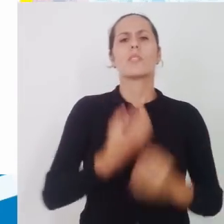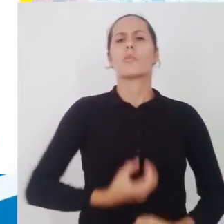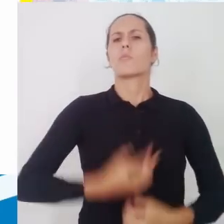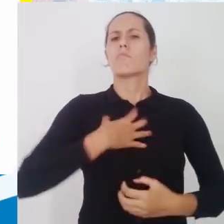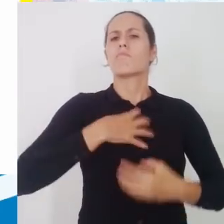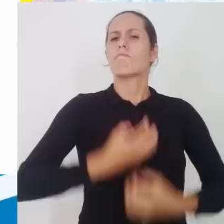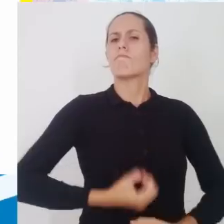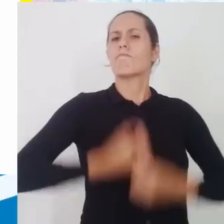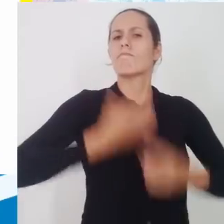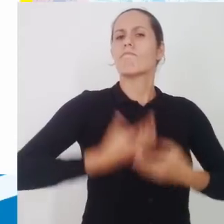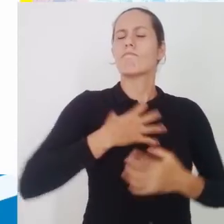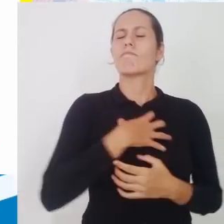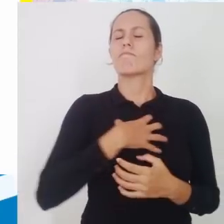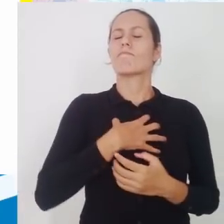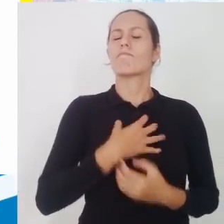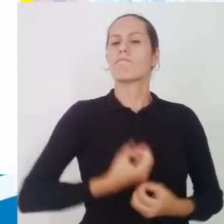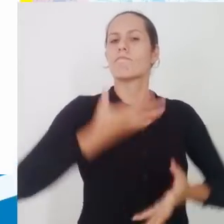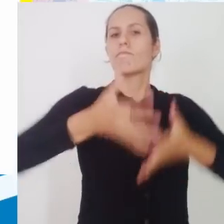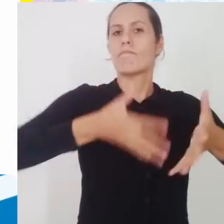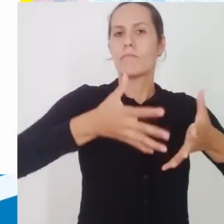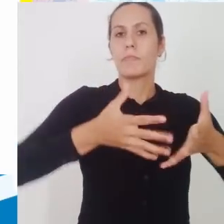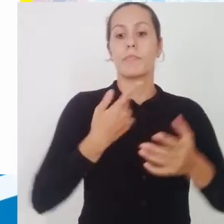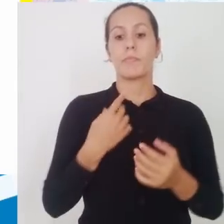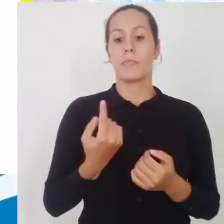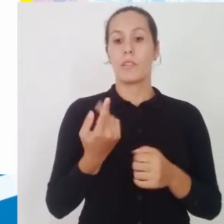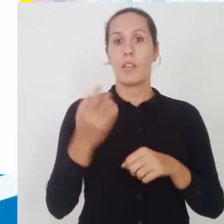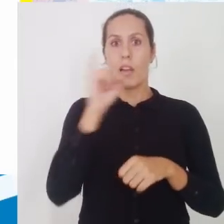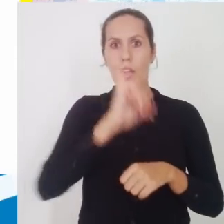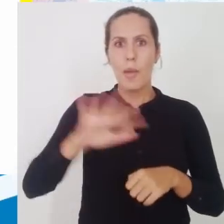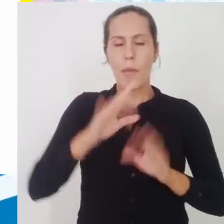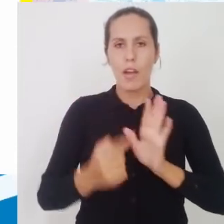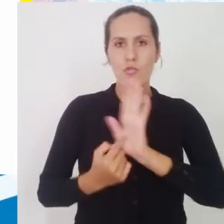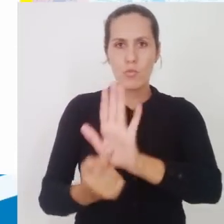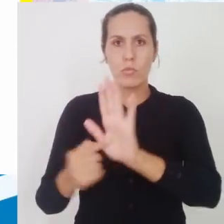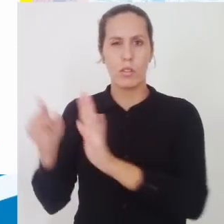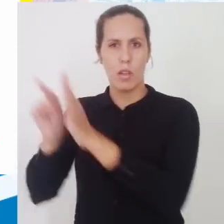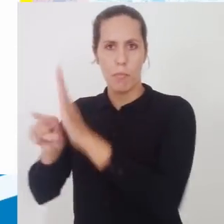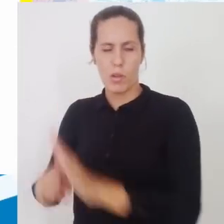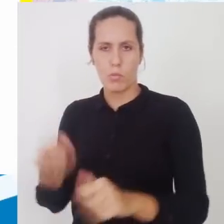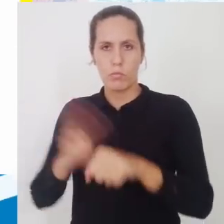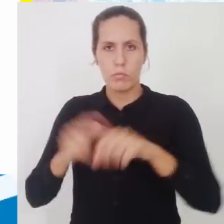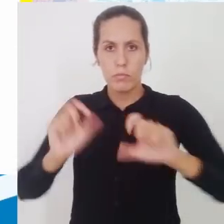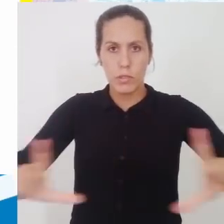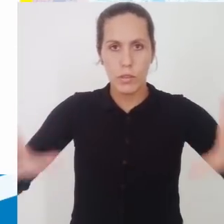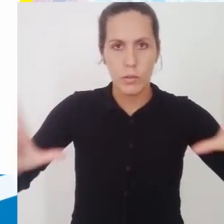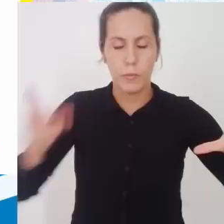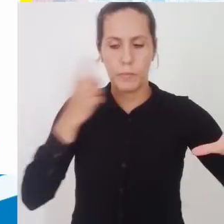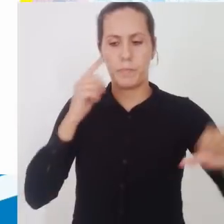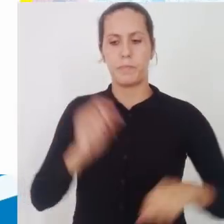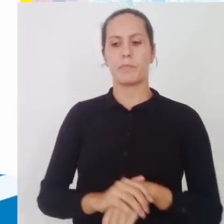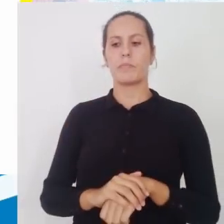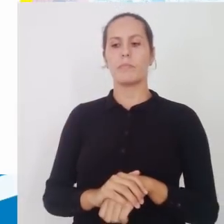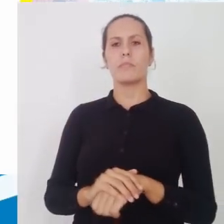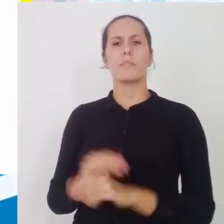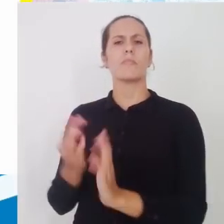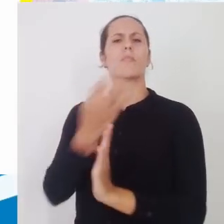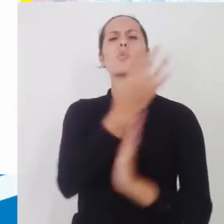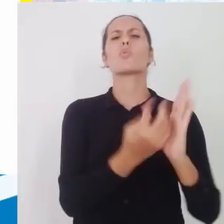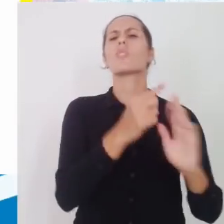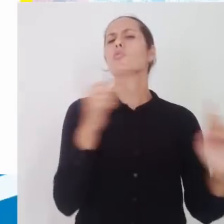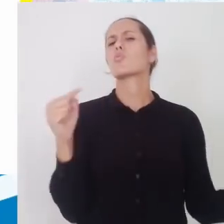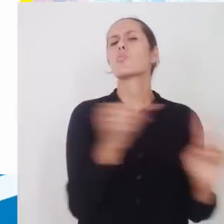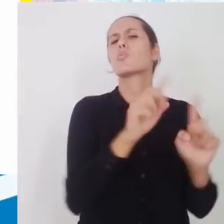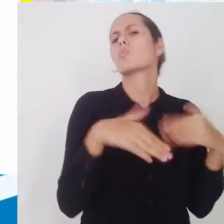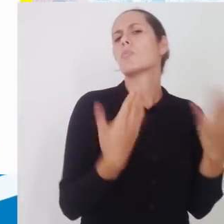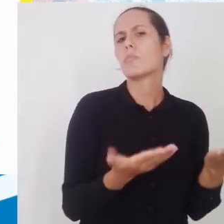principalmente o texto? Do grafite na escola. Fala do trabalho sobre grafitagem na escola, que está lá no título.